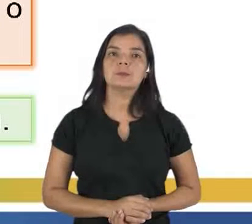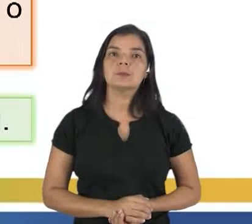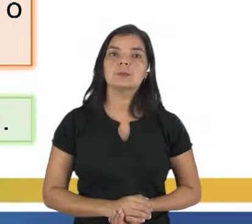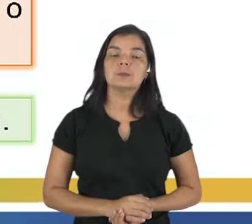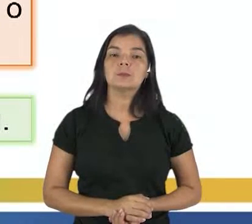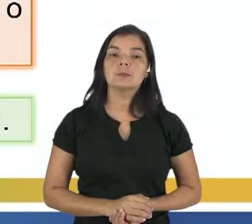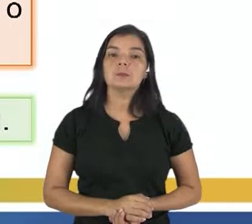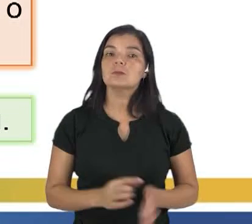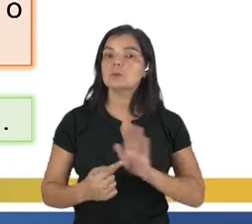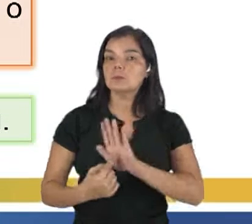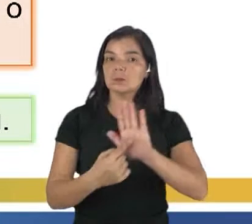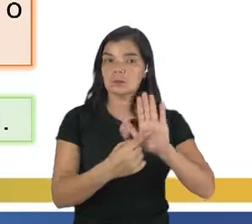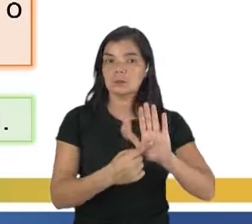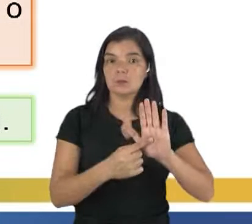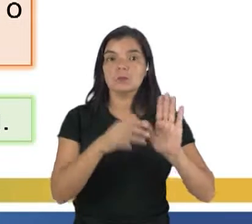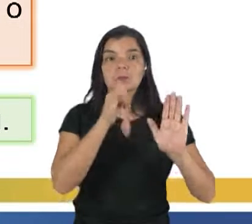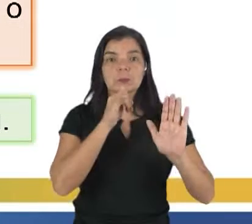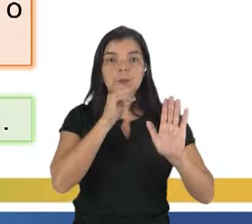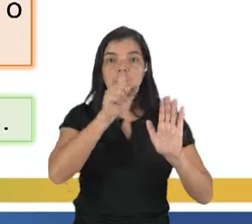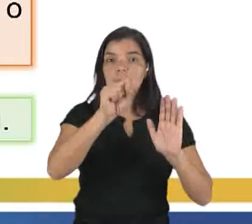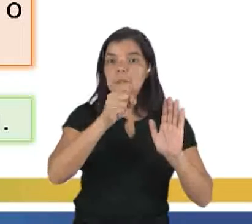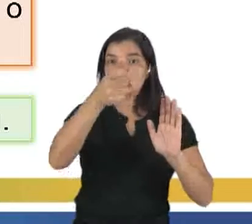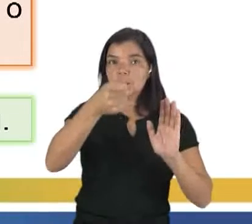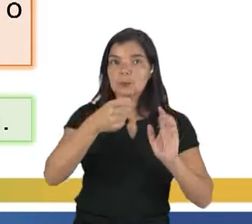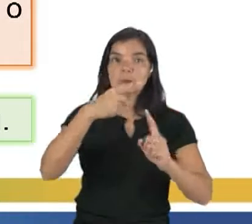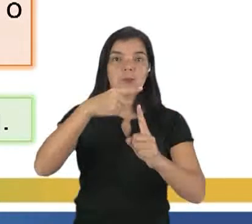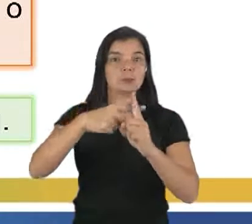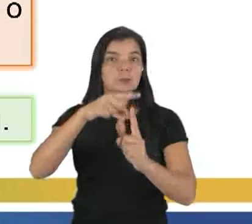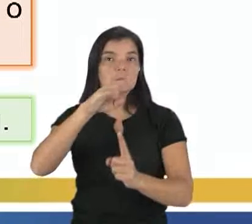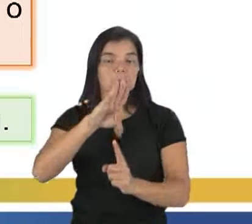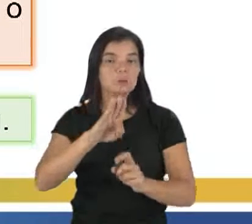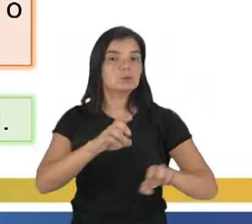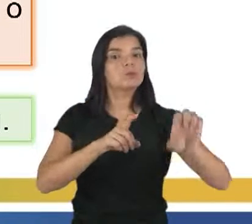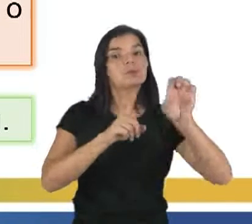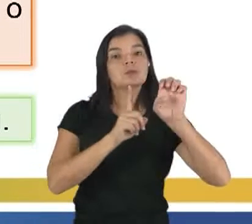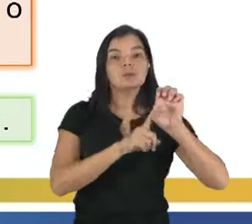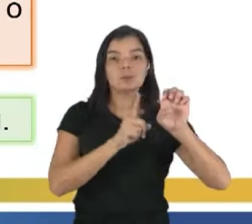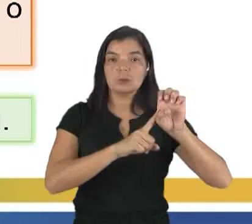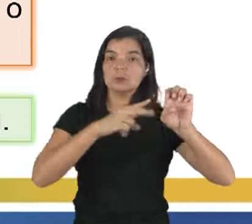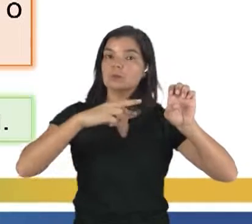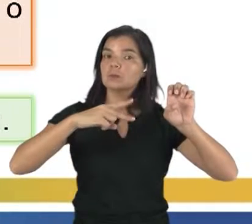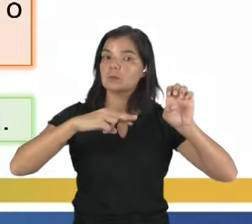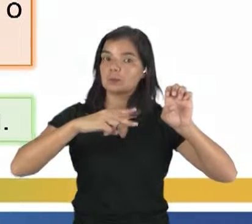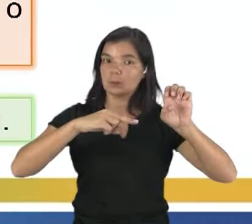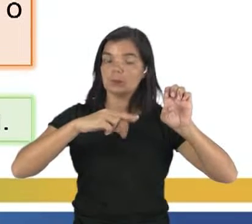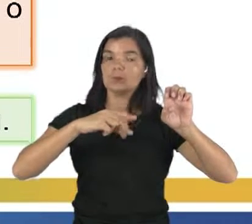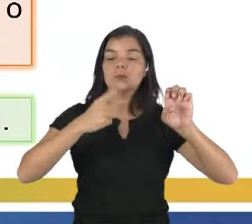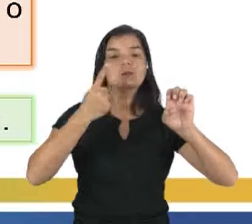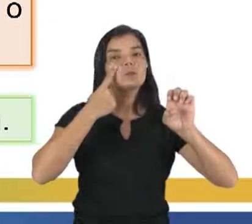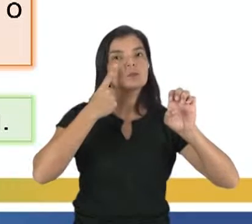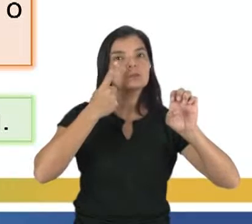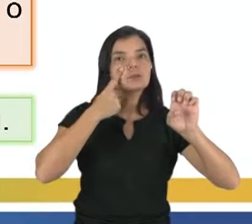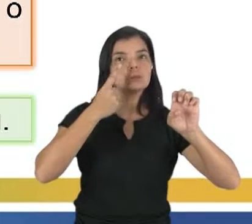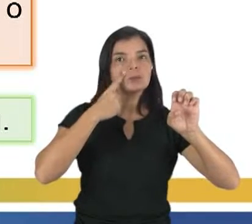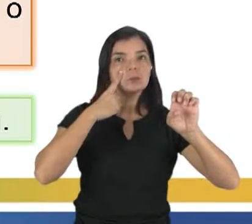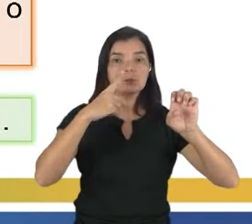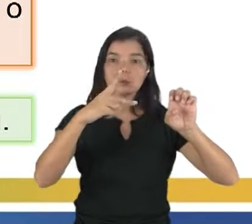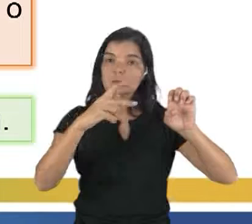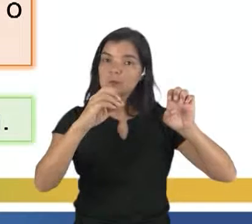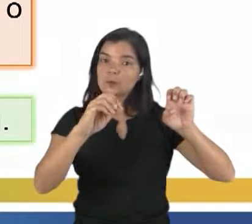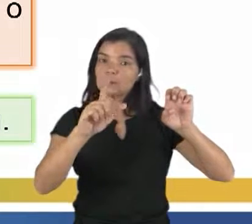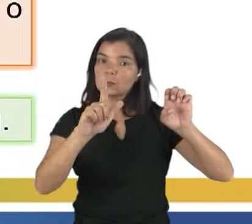a expressão a x mais B que está do lado esquerdo da Igualdade a gente fala que é um